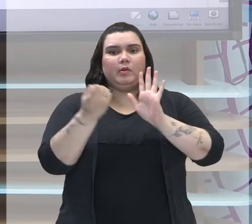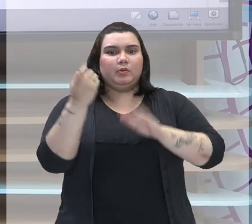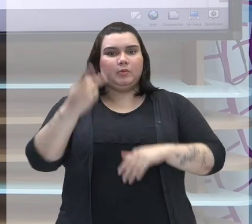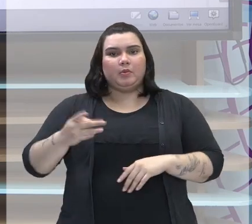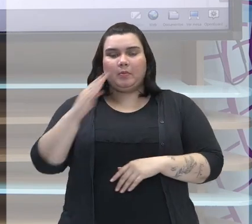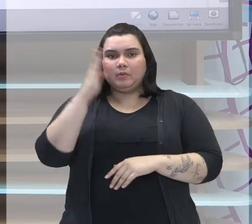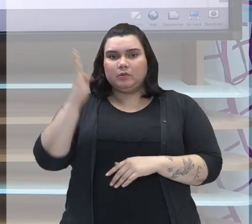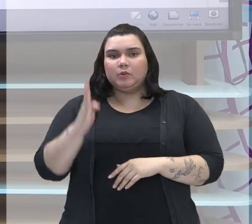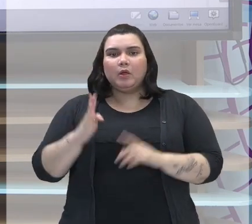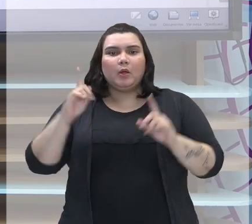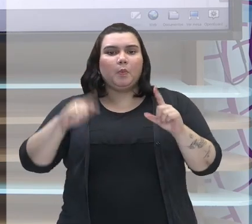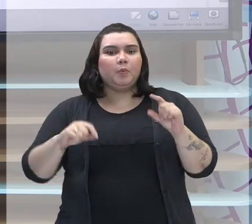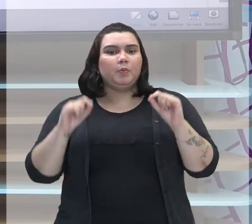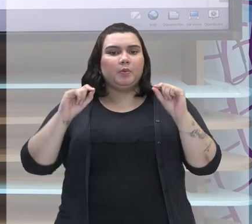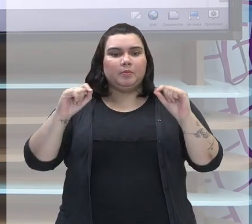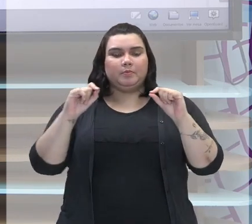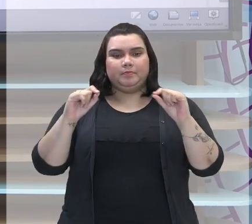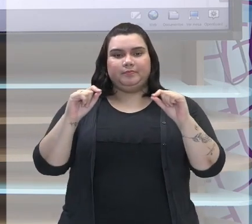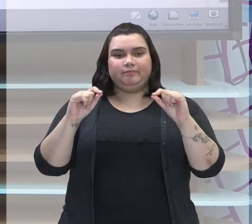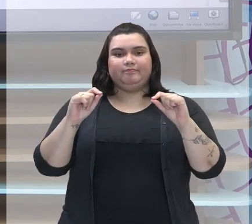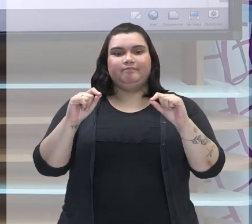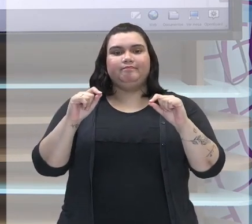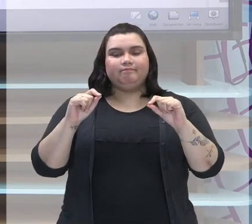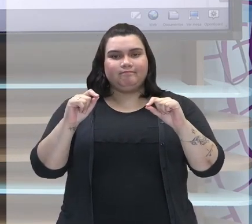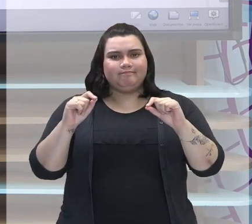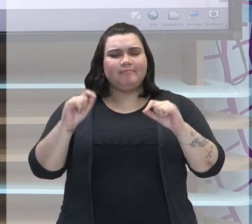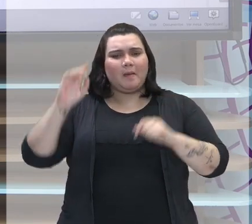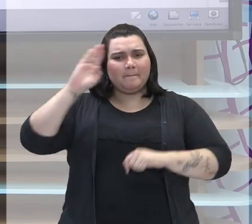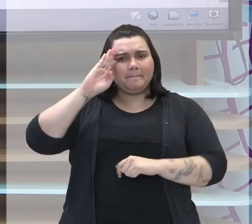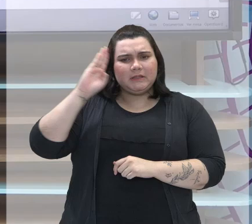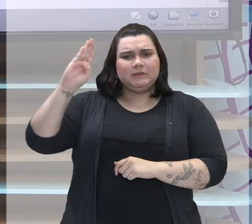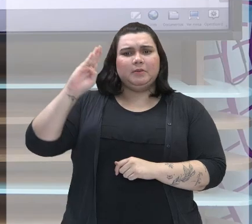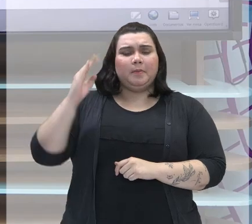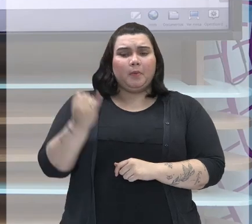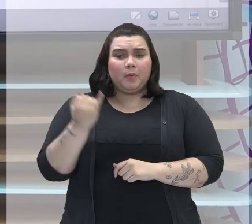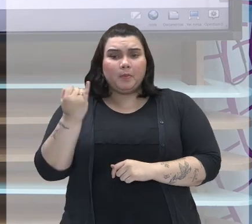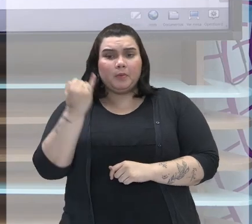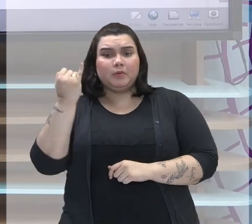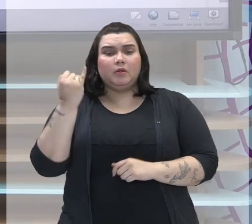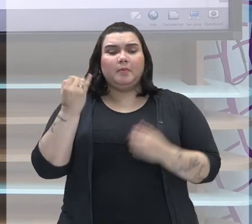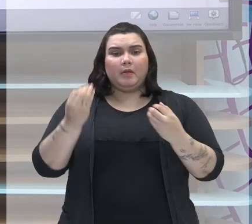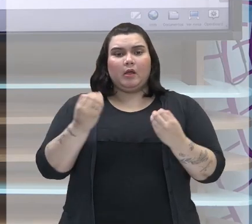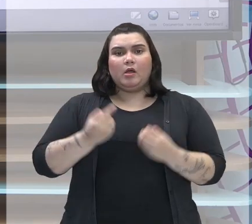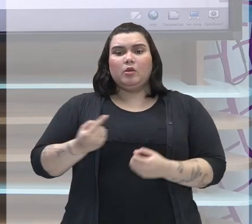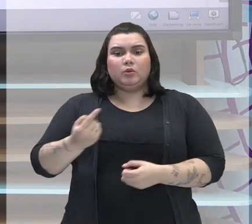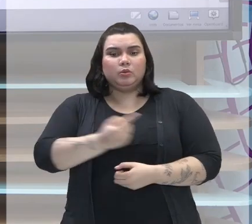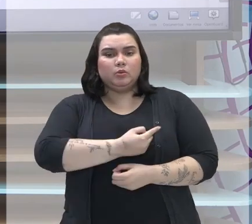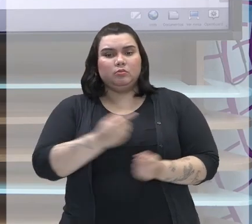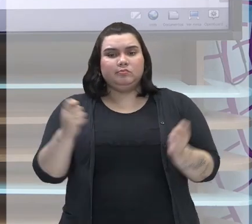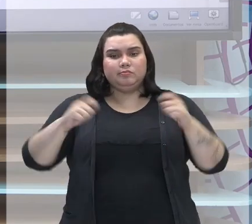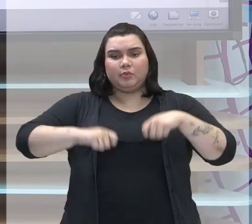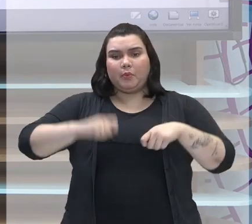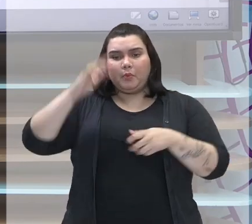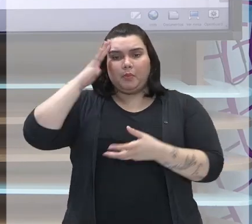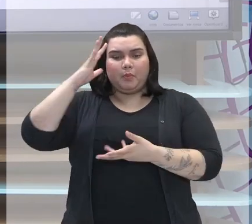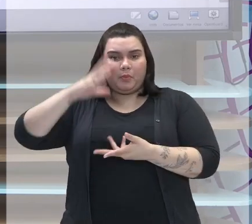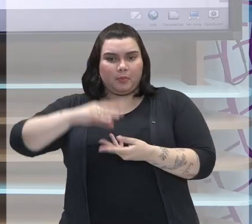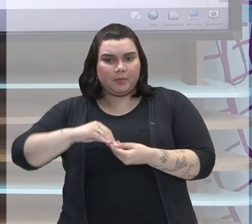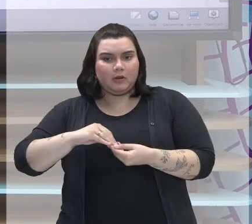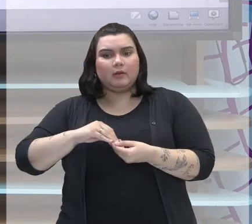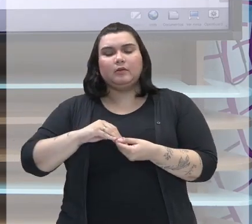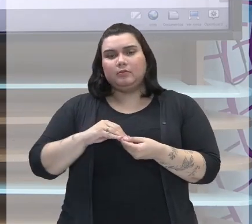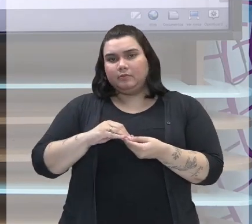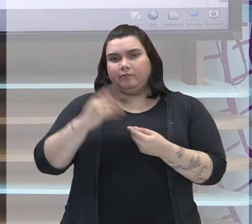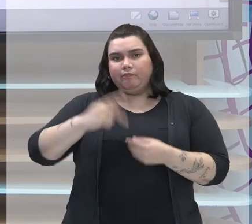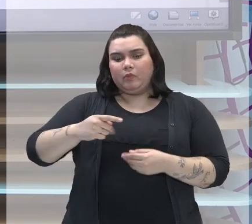que ele é extremamente fundamental para compreendermos a construção do